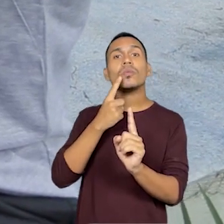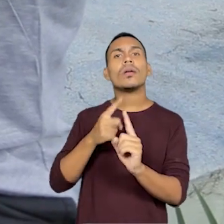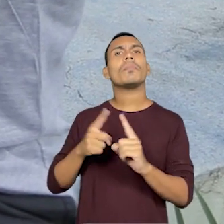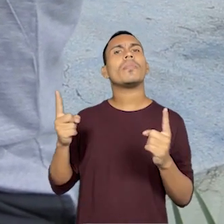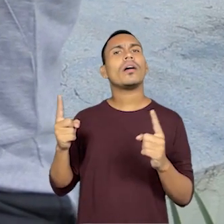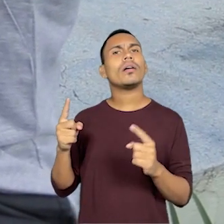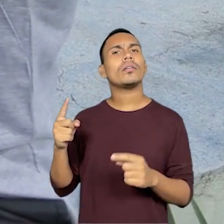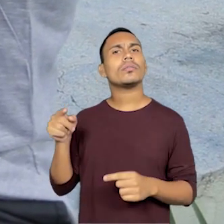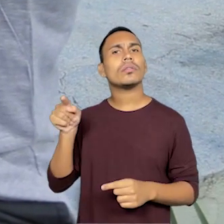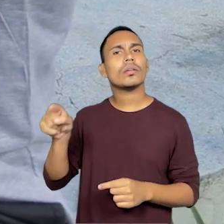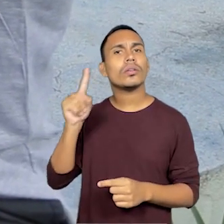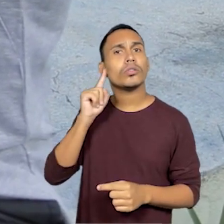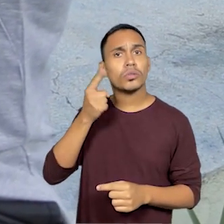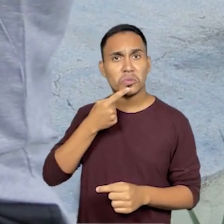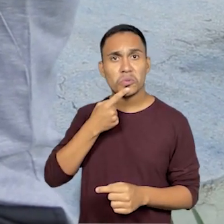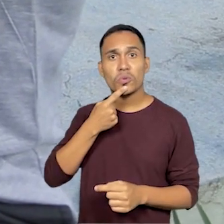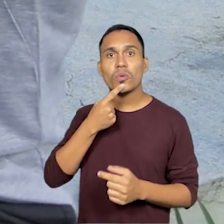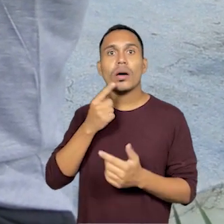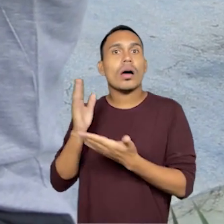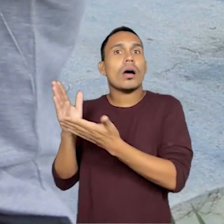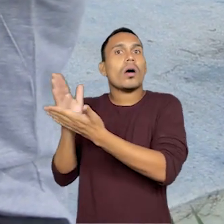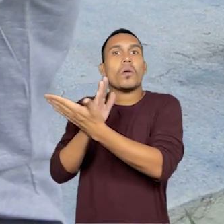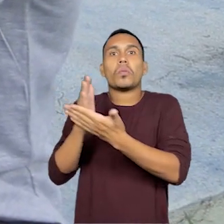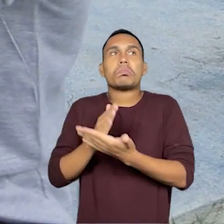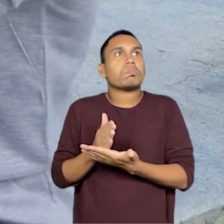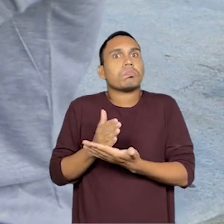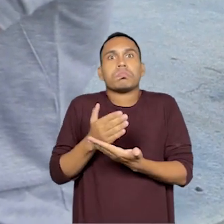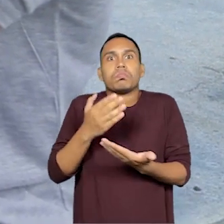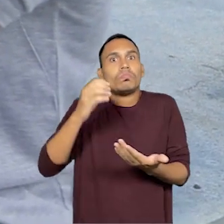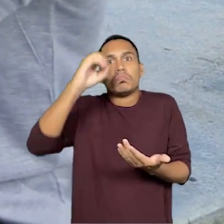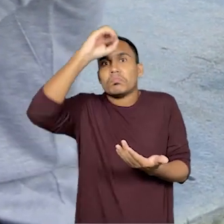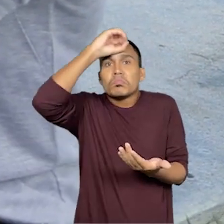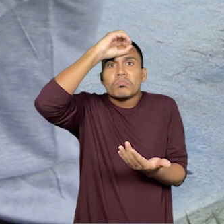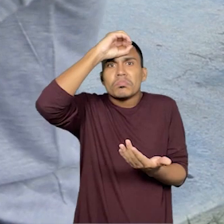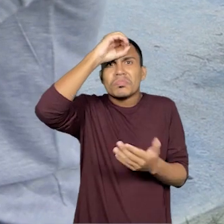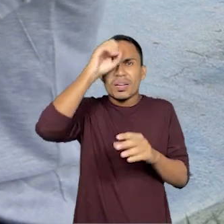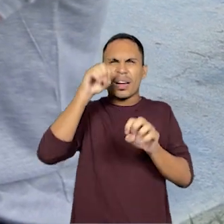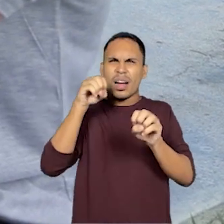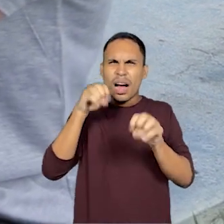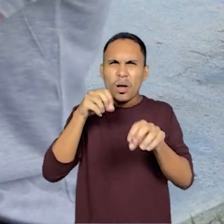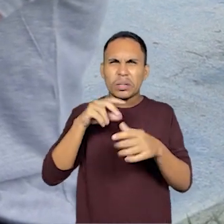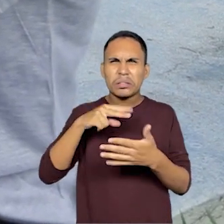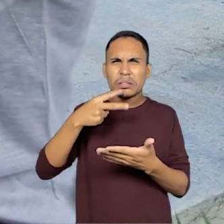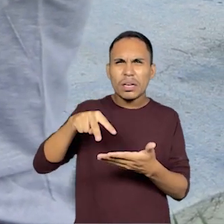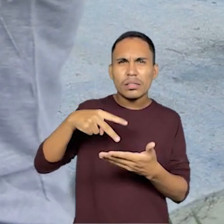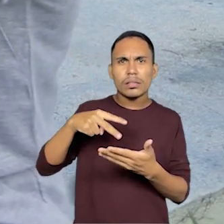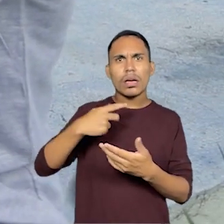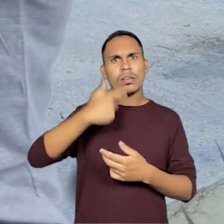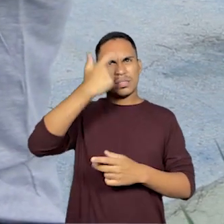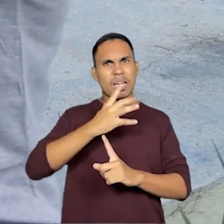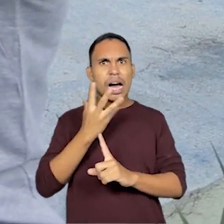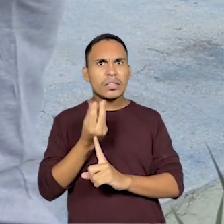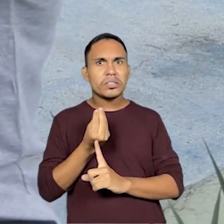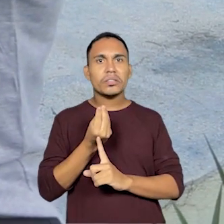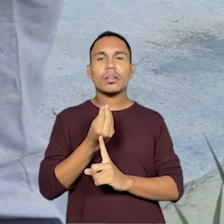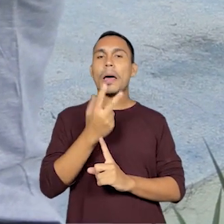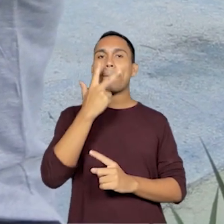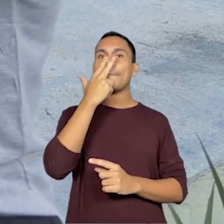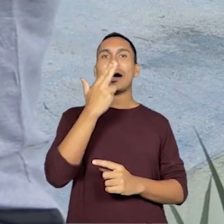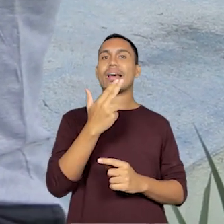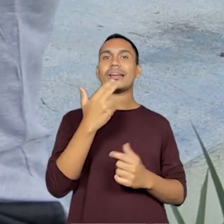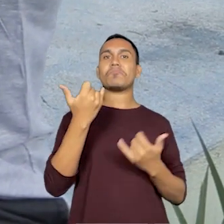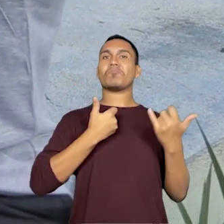a pessoa surda não tem... nem noção, às vezes, de que esse mundo de dar aula de dança, de ser artista, para ela isso não é nem apresentado